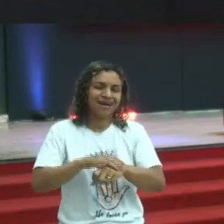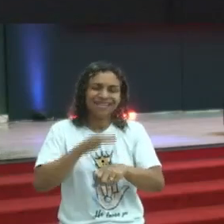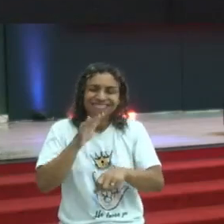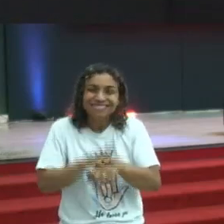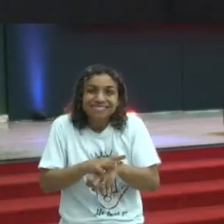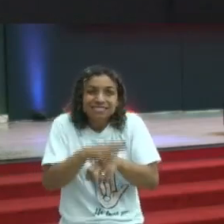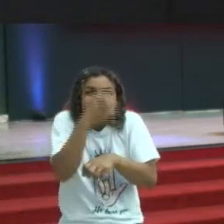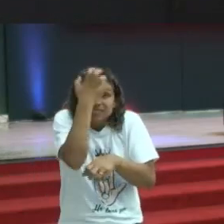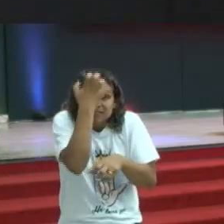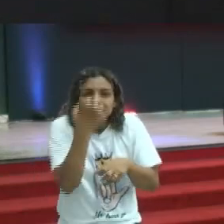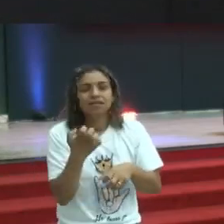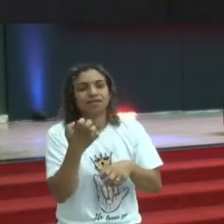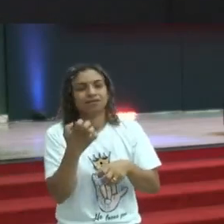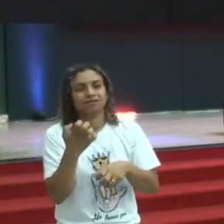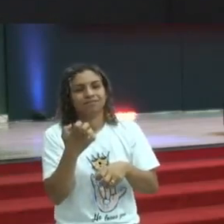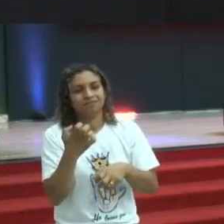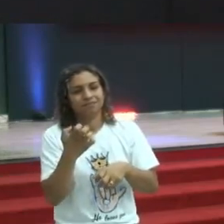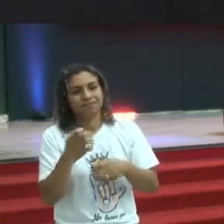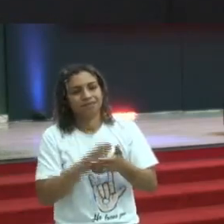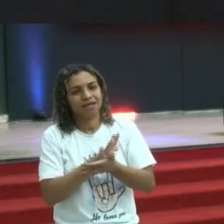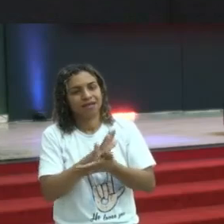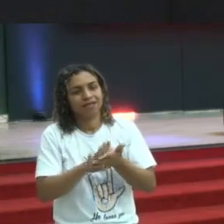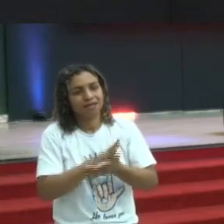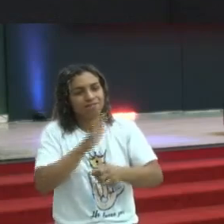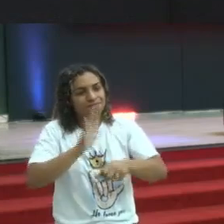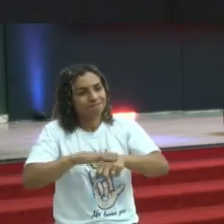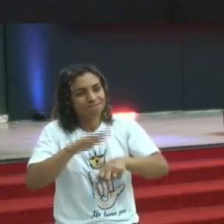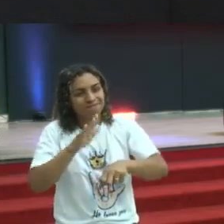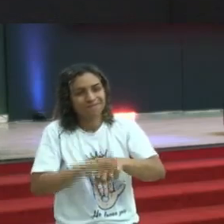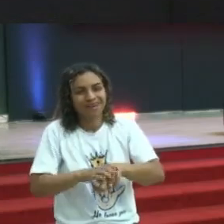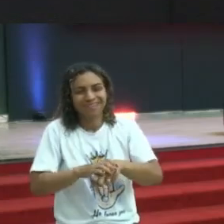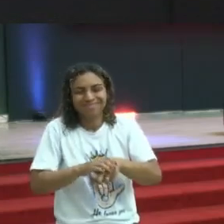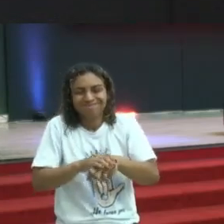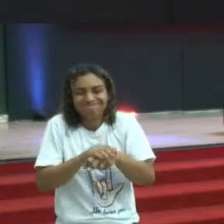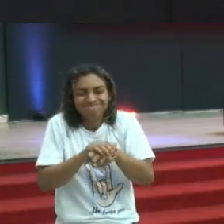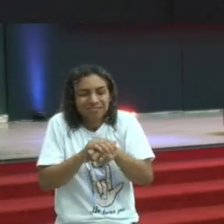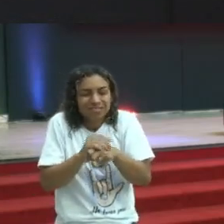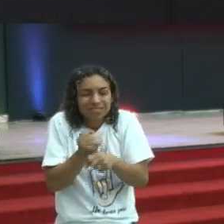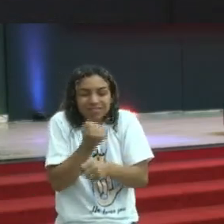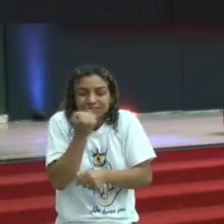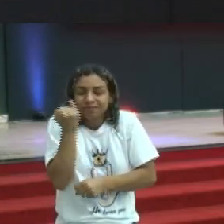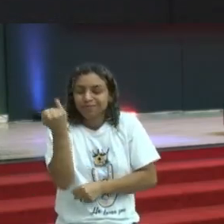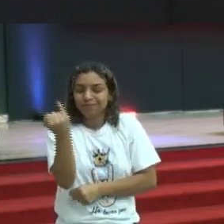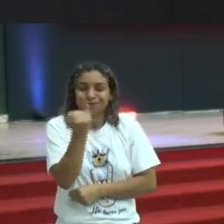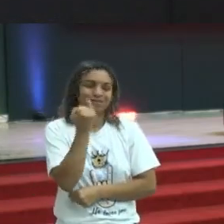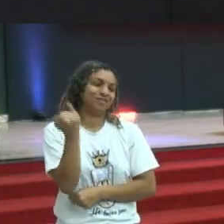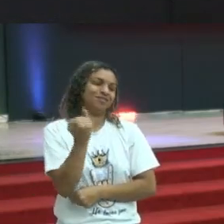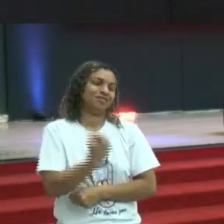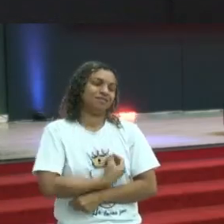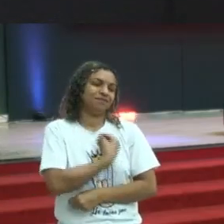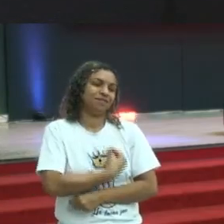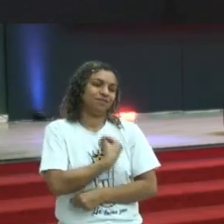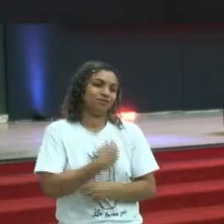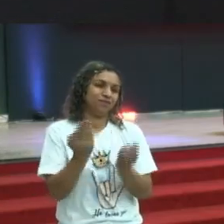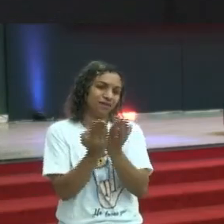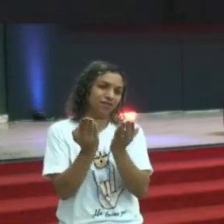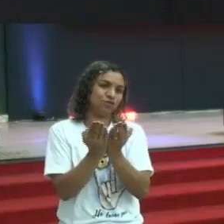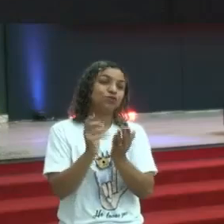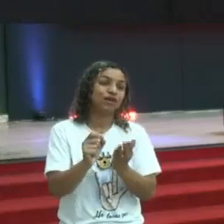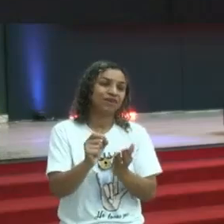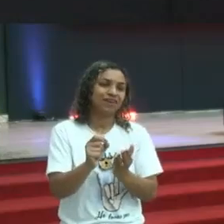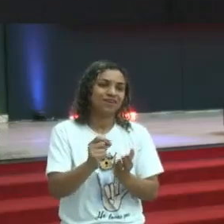crucial, não existe nada mais fundamental na vida cristã do